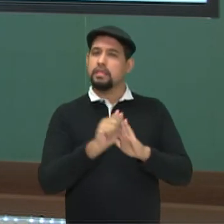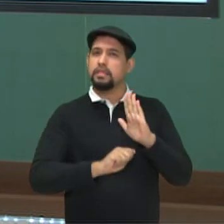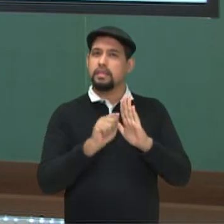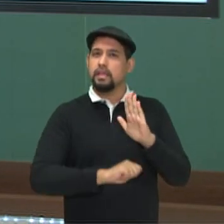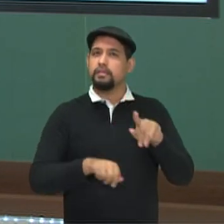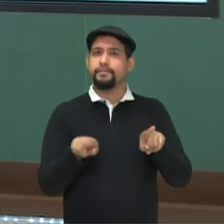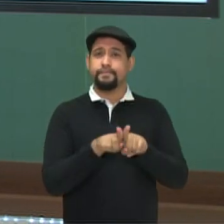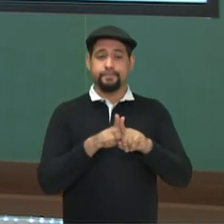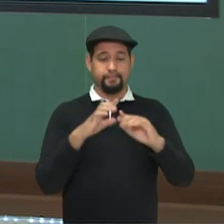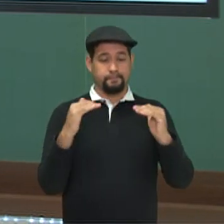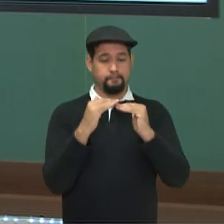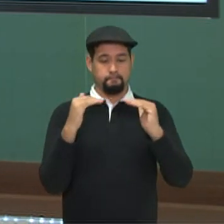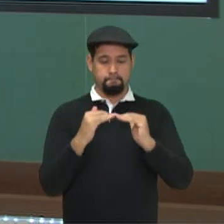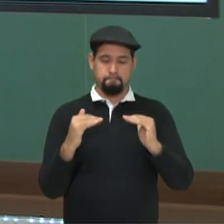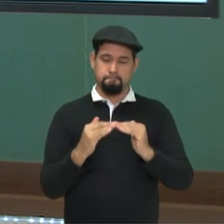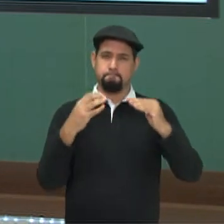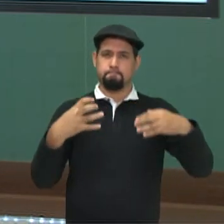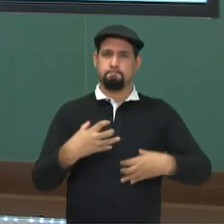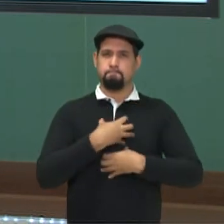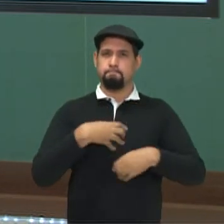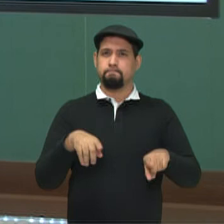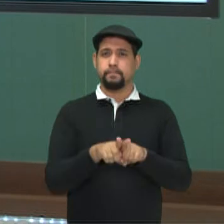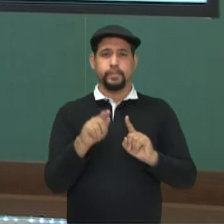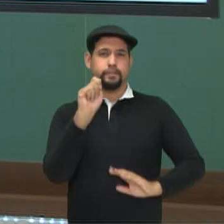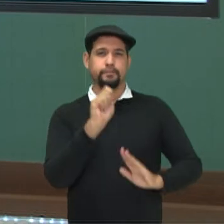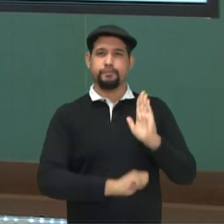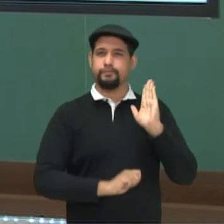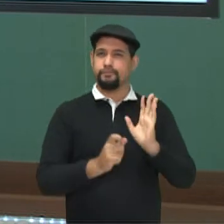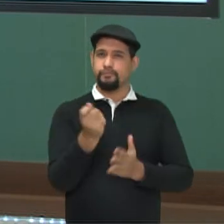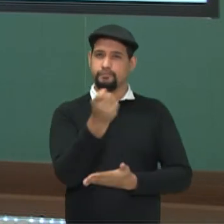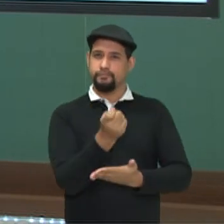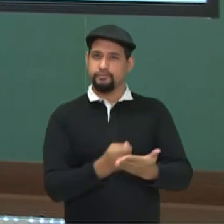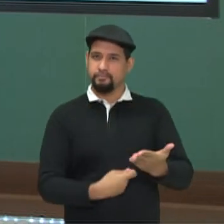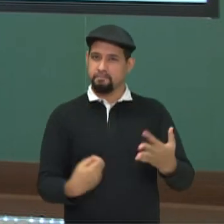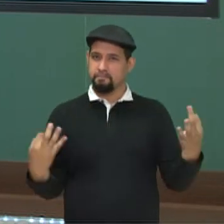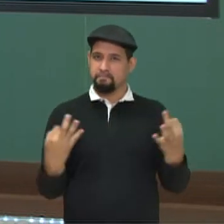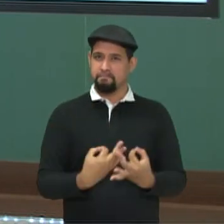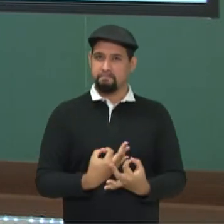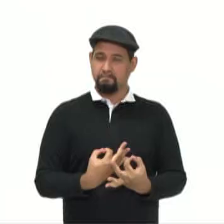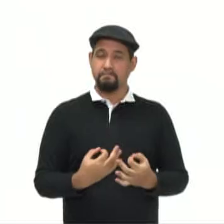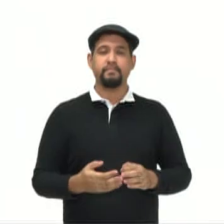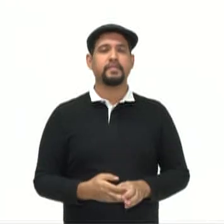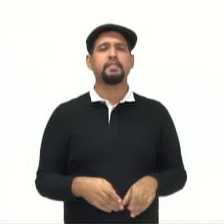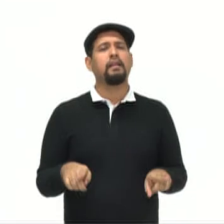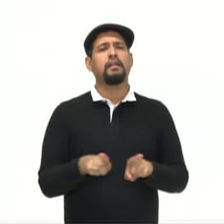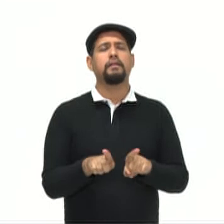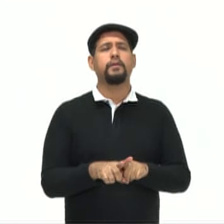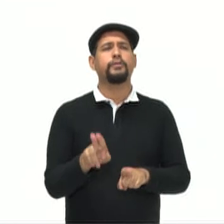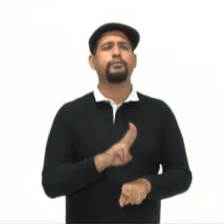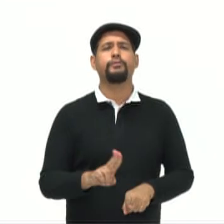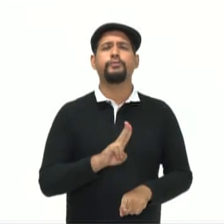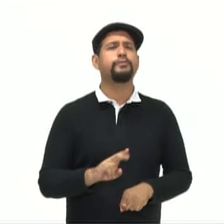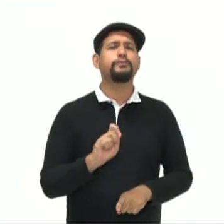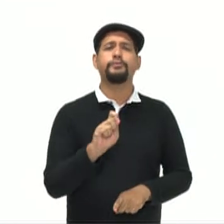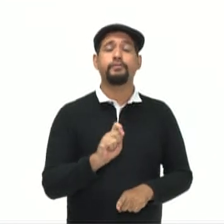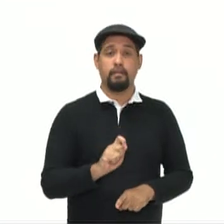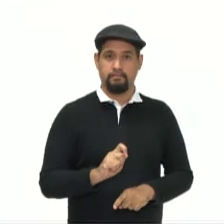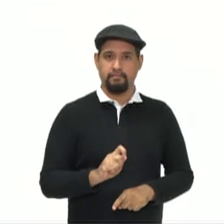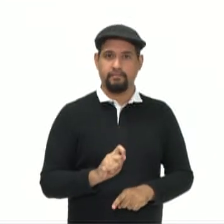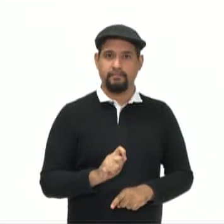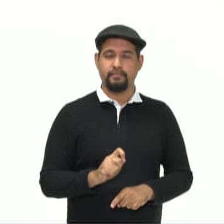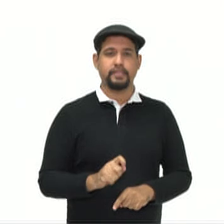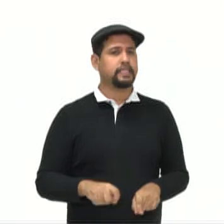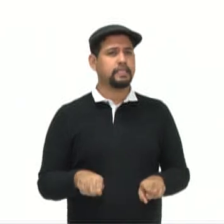a coerência, o sentido, seja um texto bem escrito e articulado. Os pronomes são recursos usados